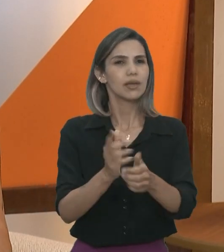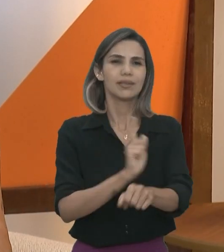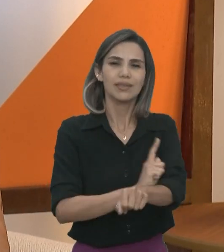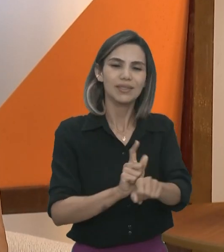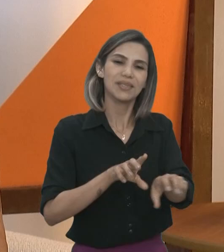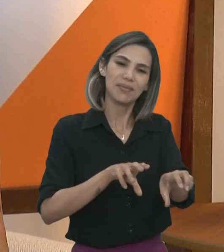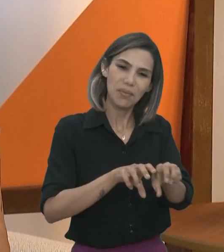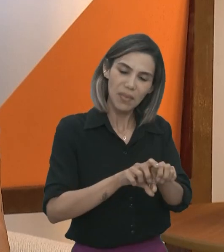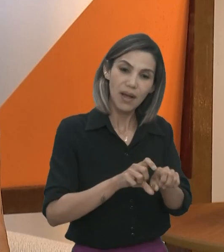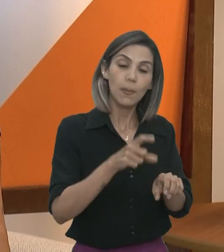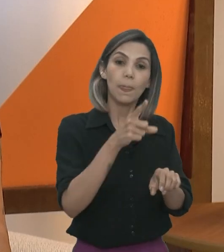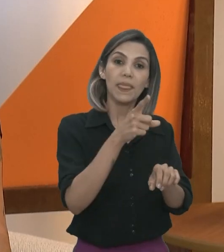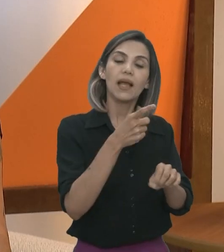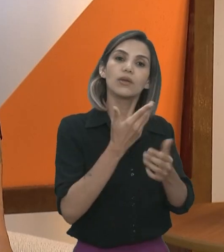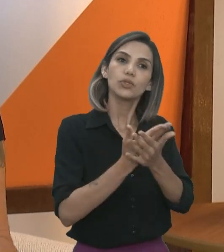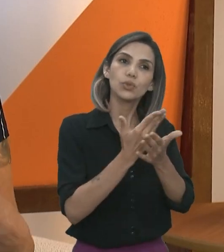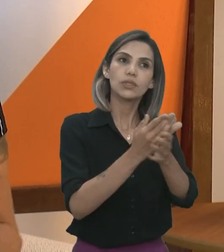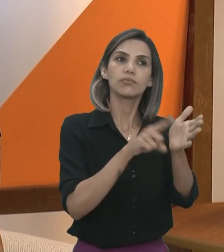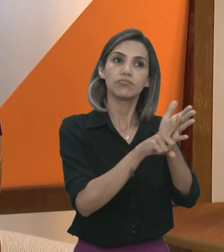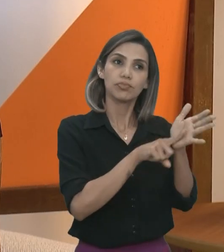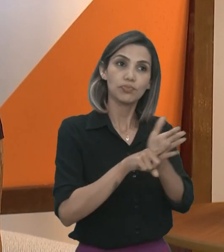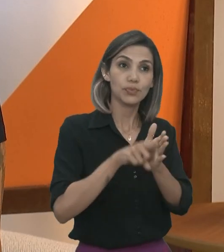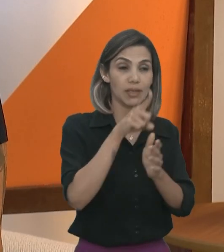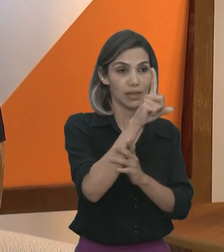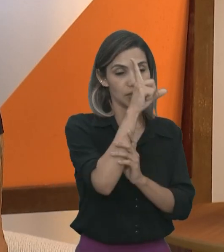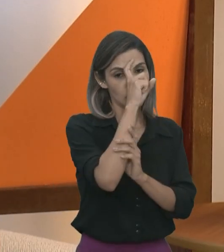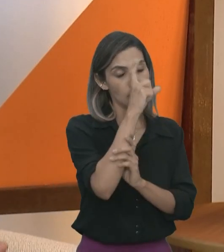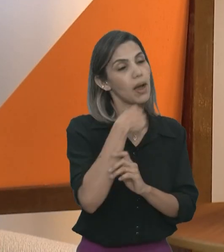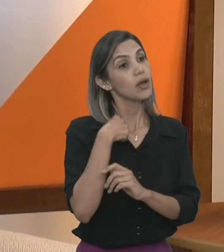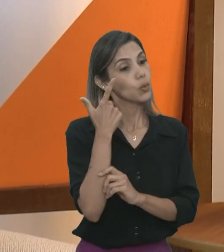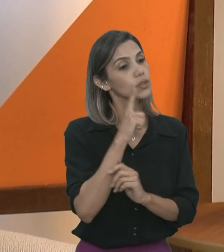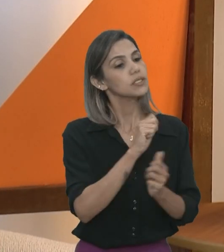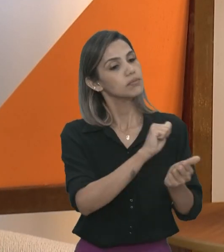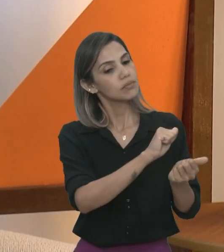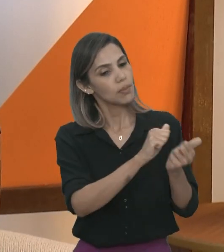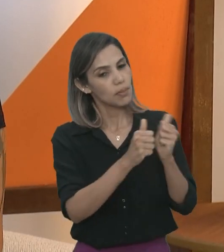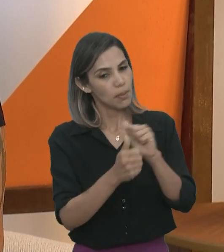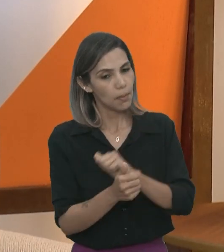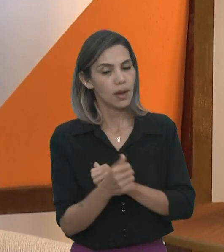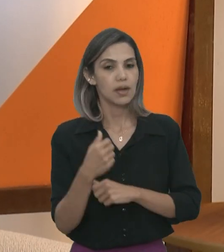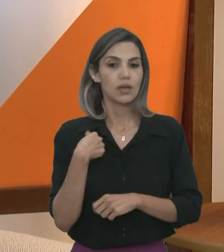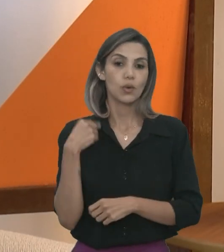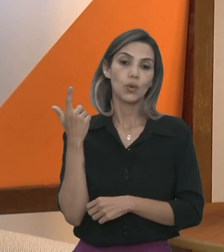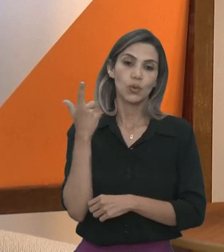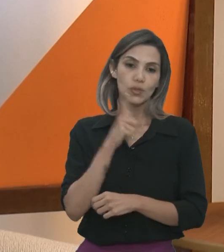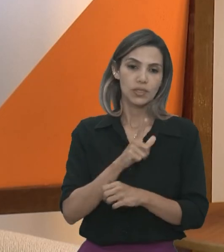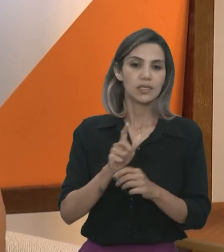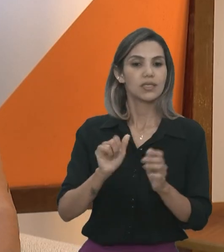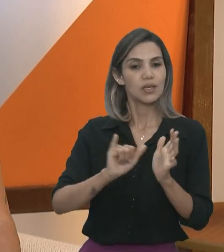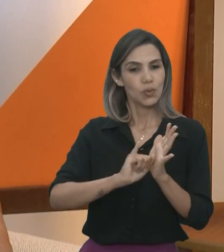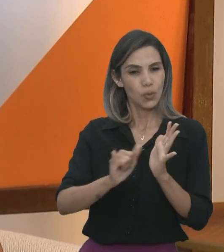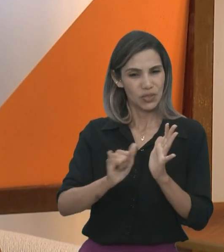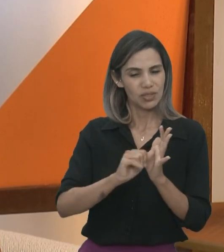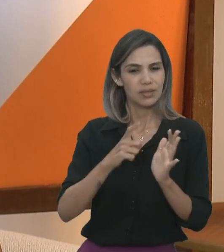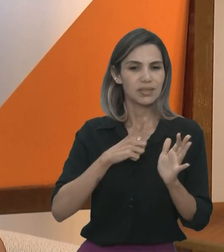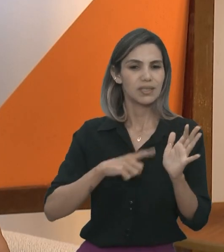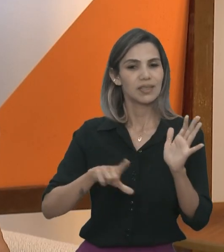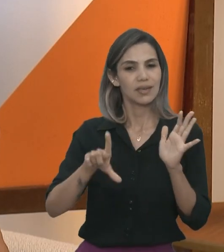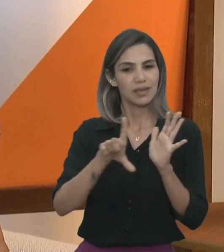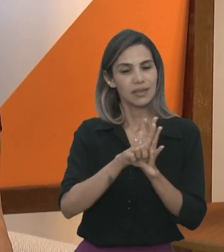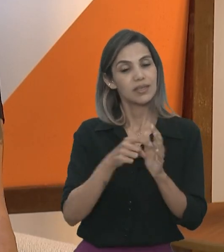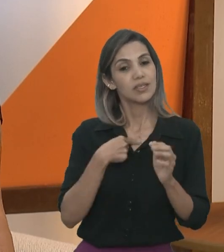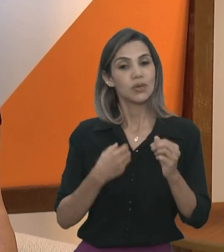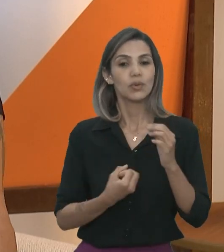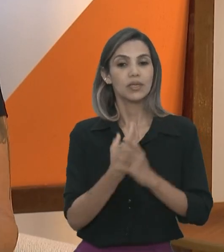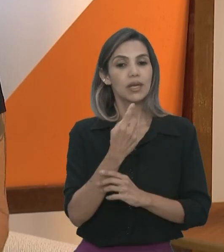lá. E aí eu fiz essa adaptação, na época ganhei um edital através da Lei Sarney e fiz meu primeiro